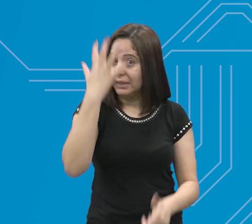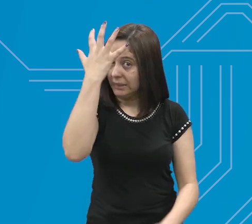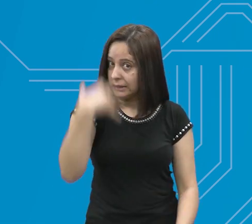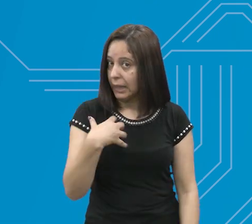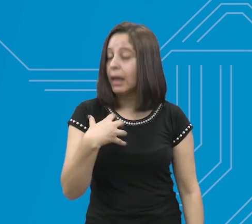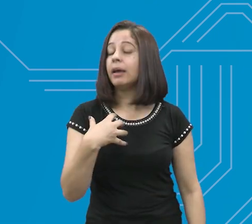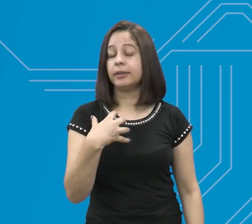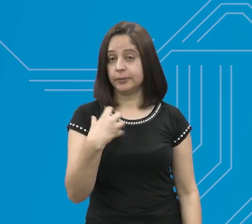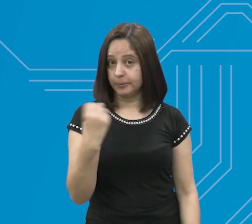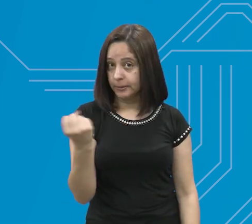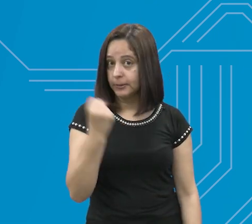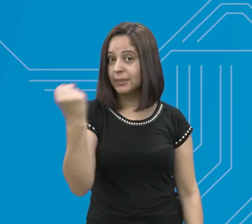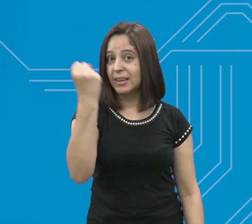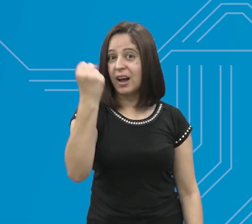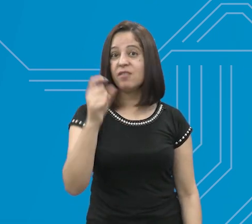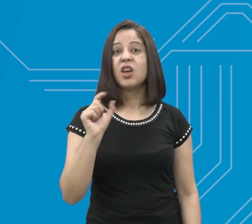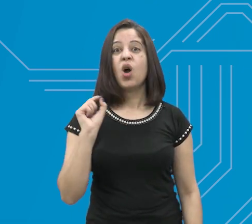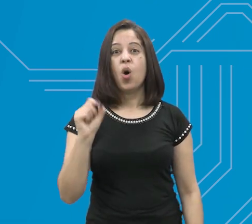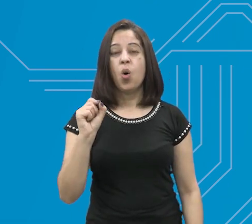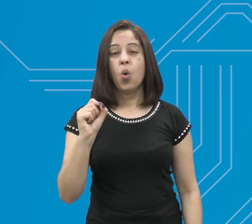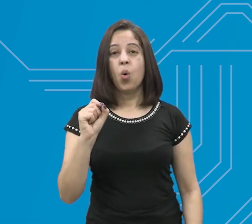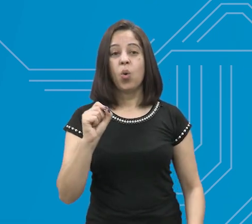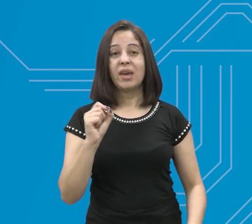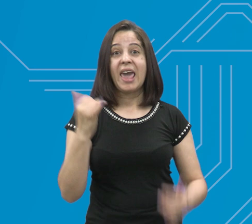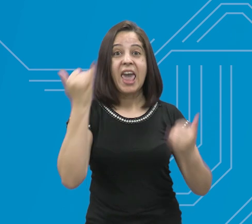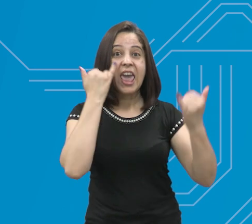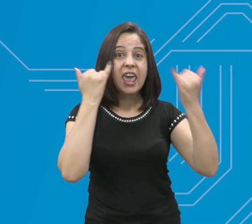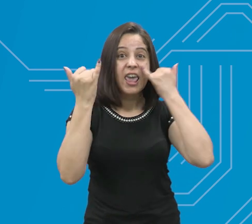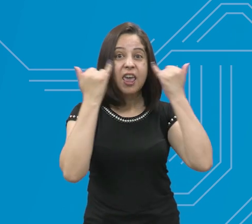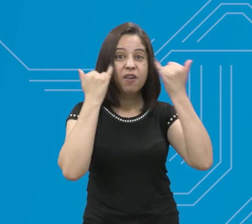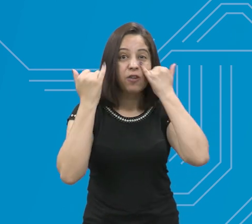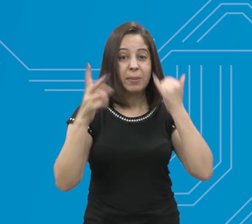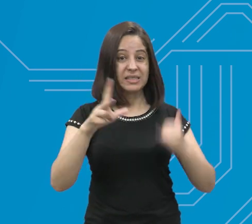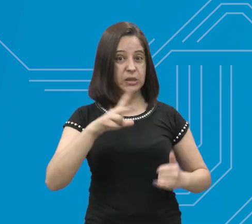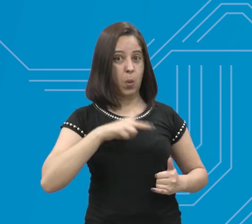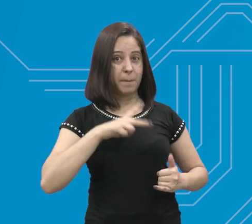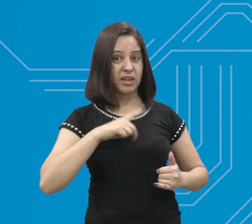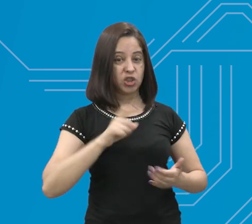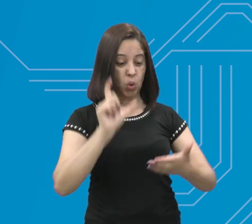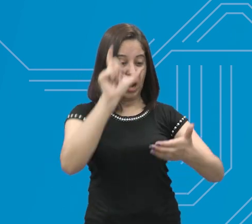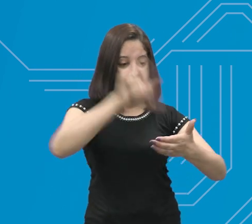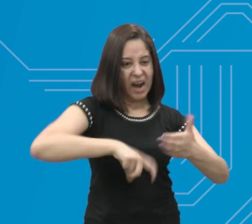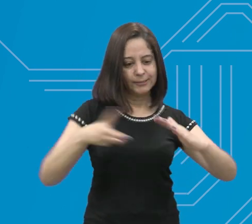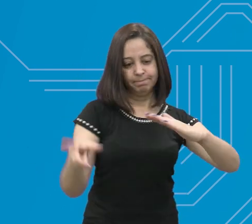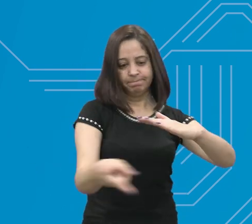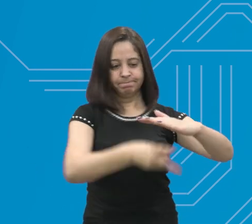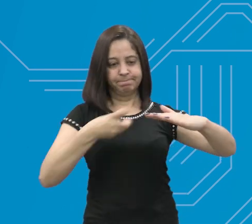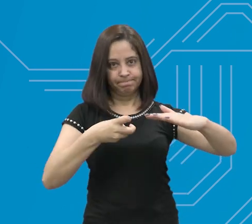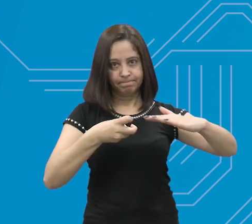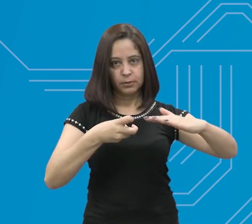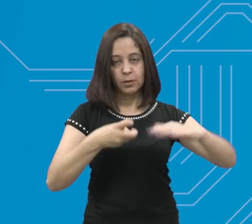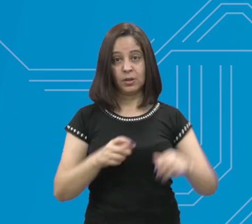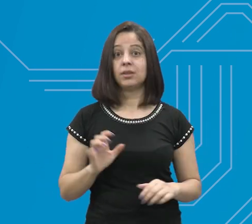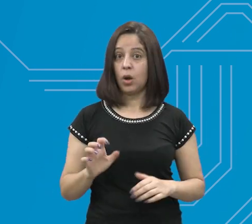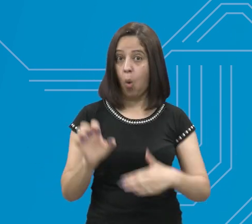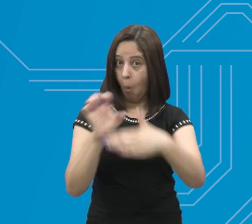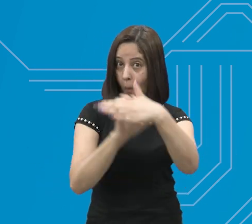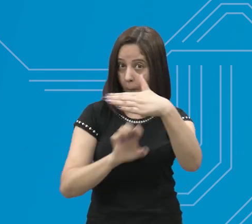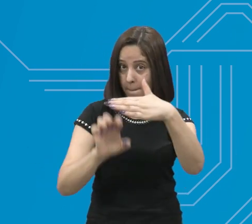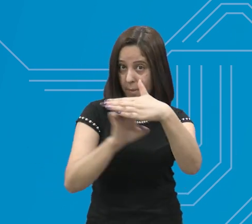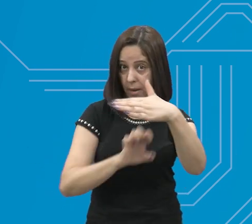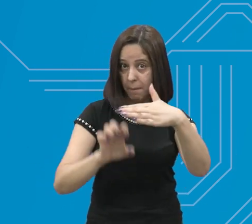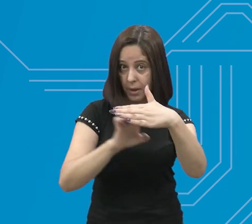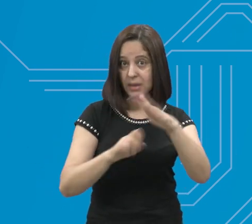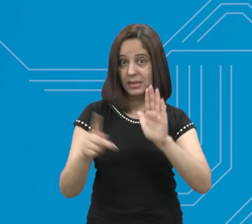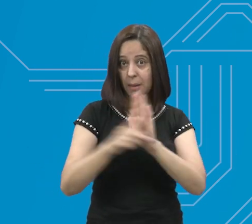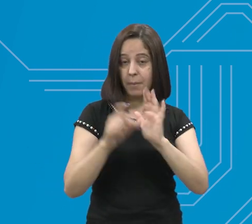provoca muita dor de cabeça: o roubo de dados de cartões de pagamento. De acordo com uma empresa que presta